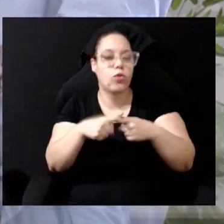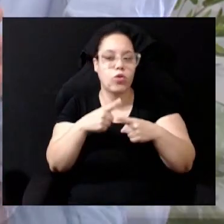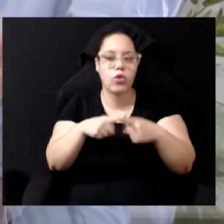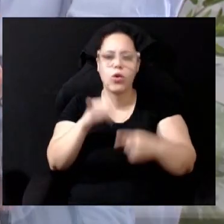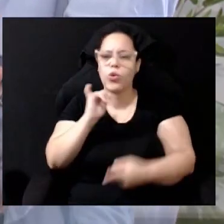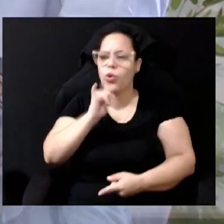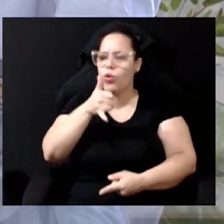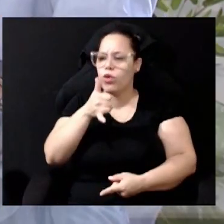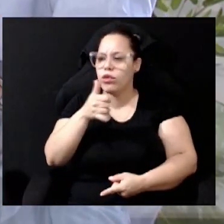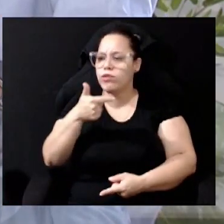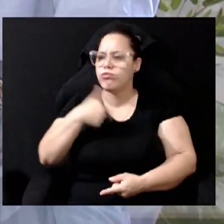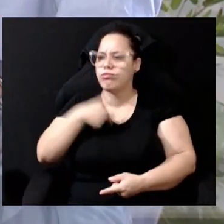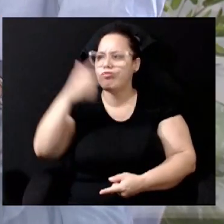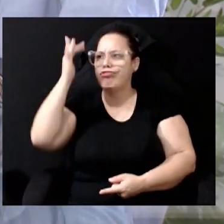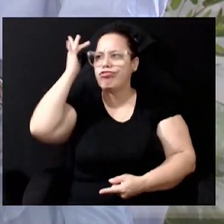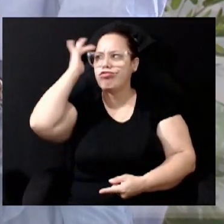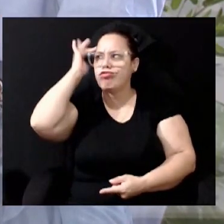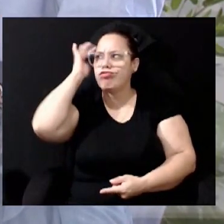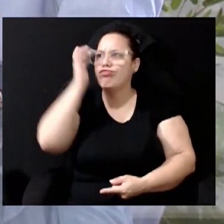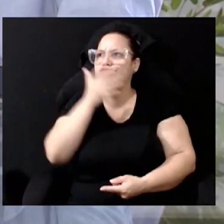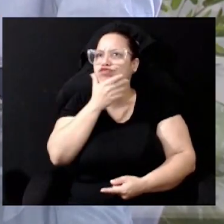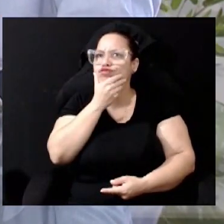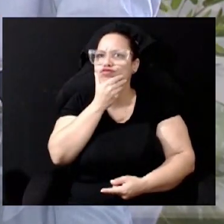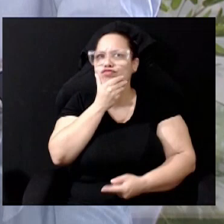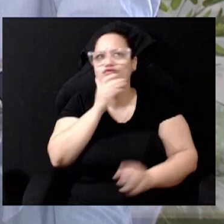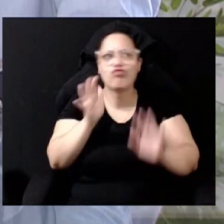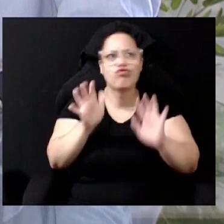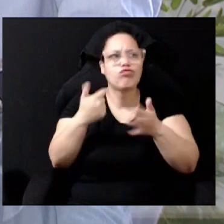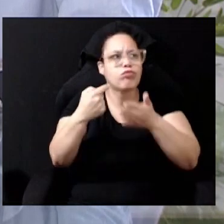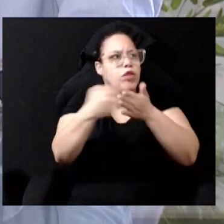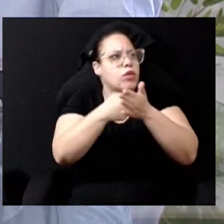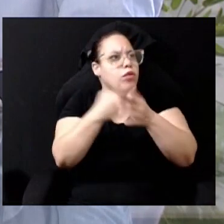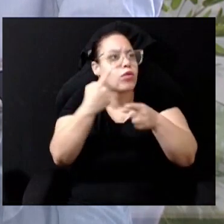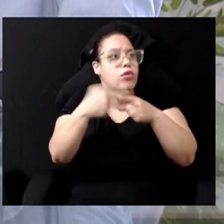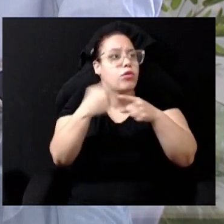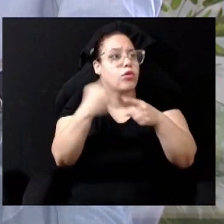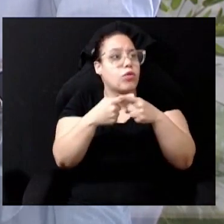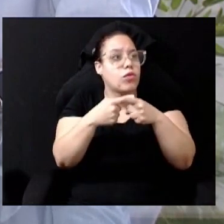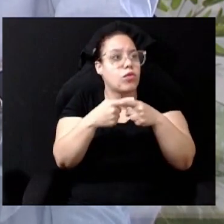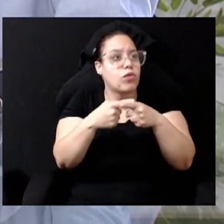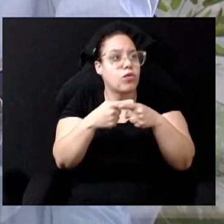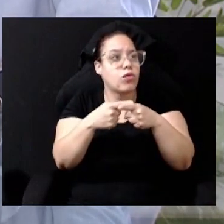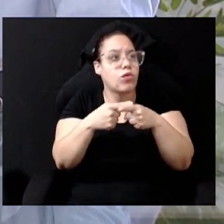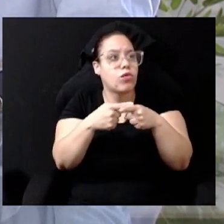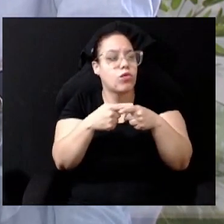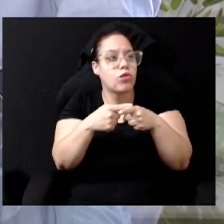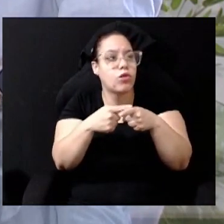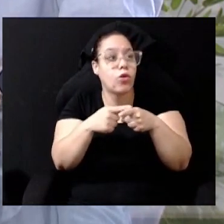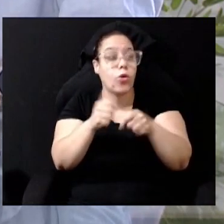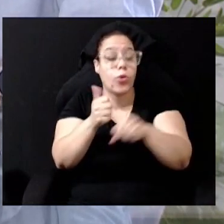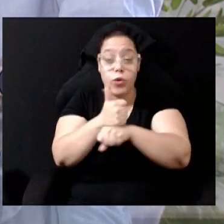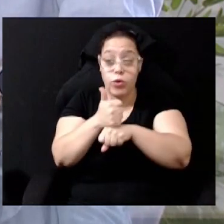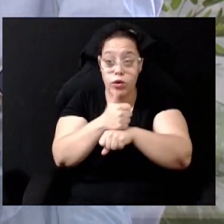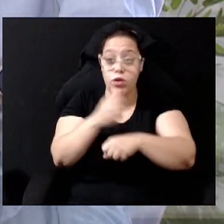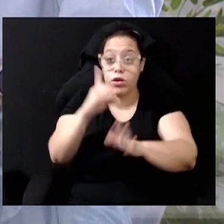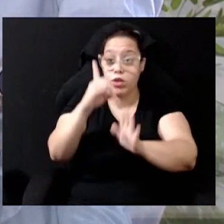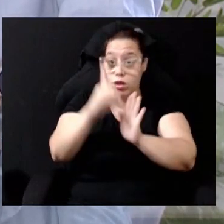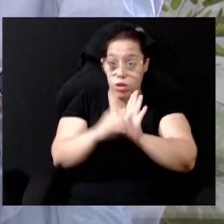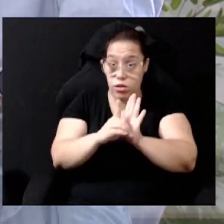até eu, me pego me perguntando, porque considerando que o profissional ele tem direito a receber por